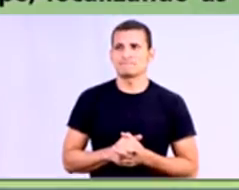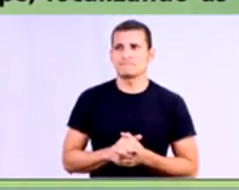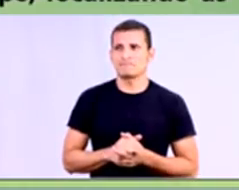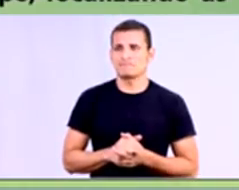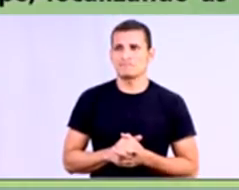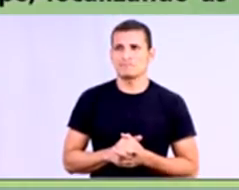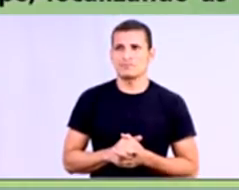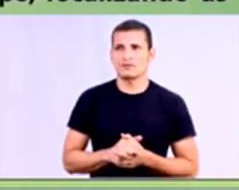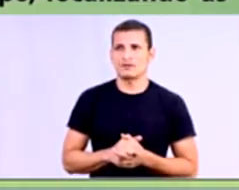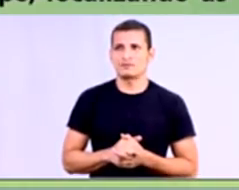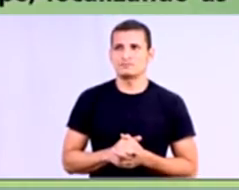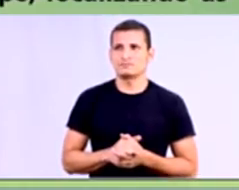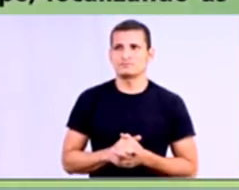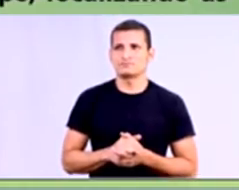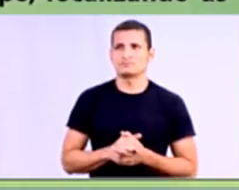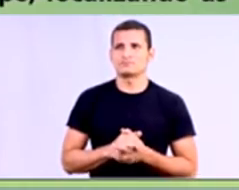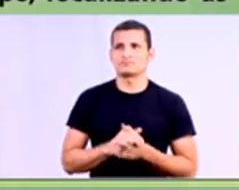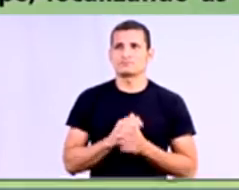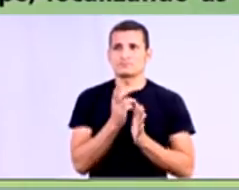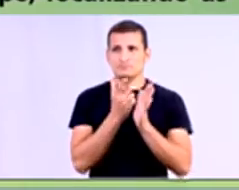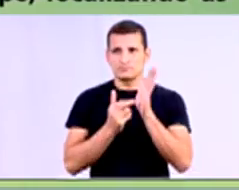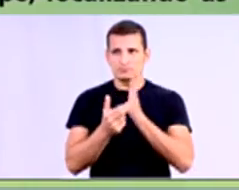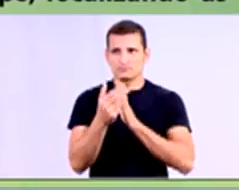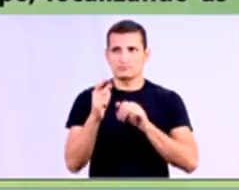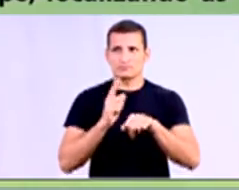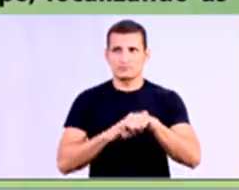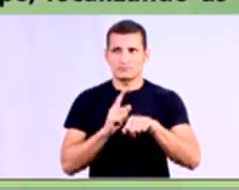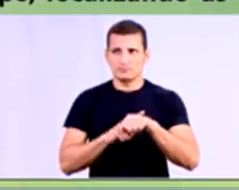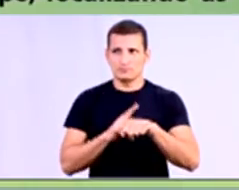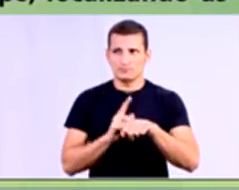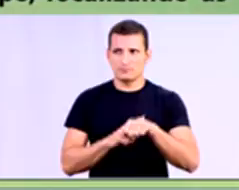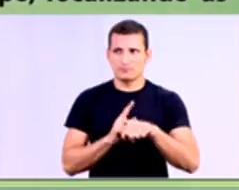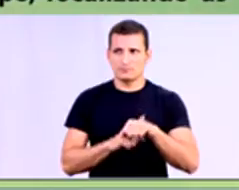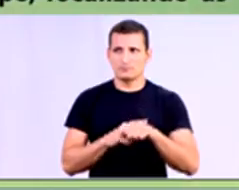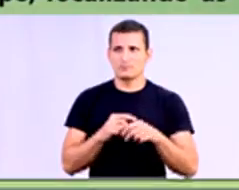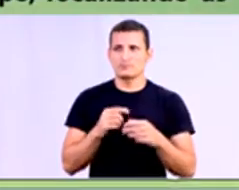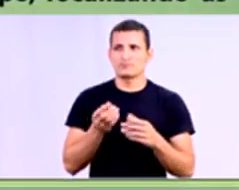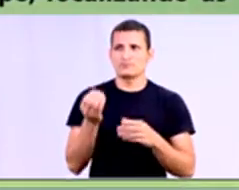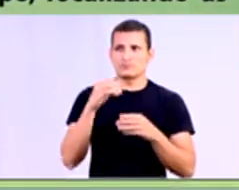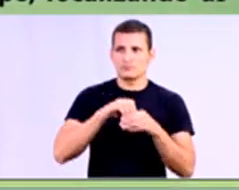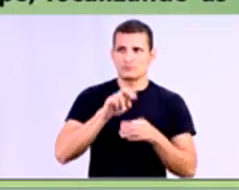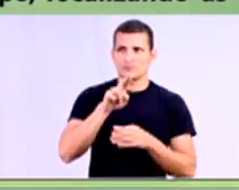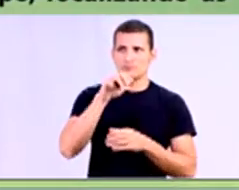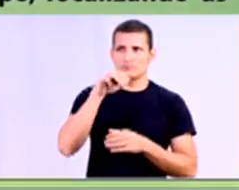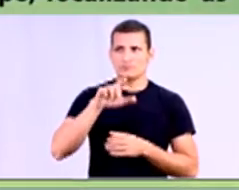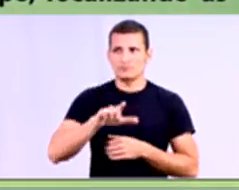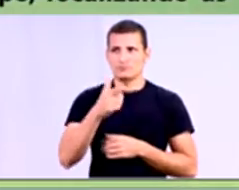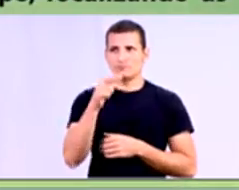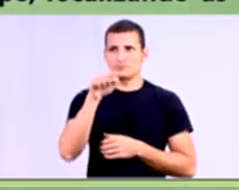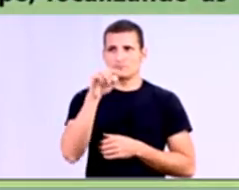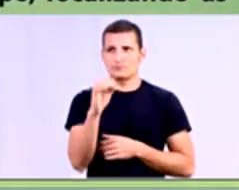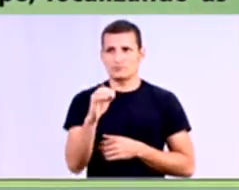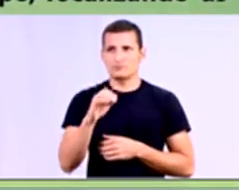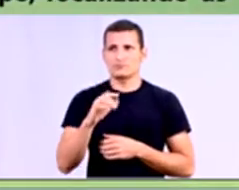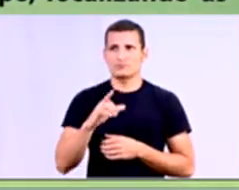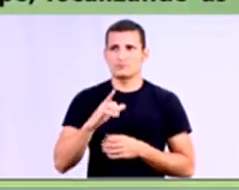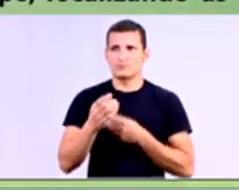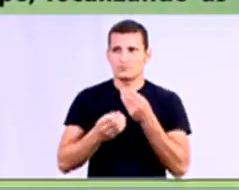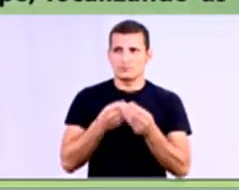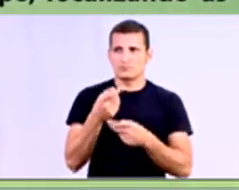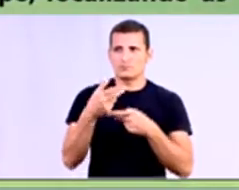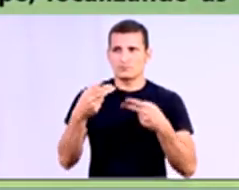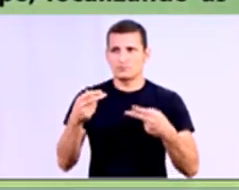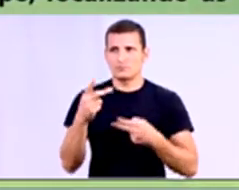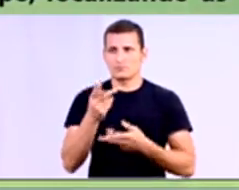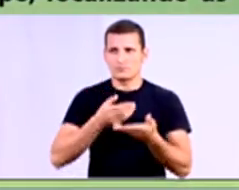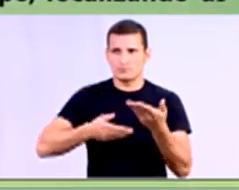uma decisão. E o diagrama de tempo, que foi incluído a partir também da UML 2.0, que apresenta o comportamento dos objetos e